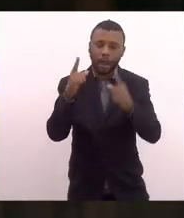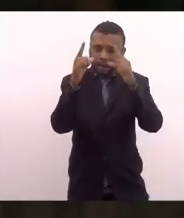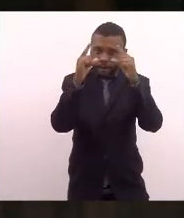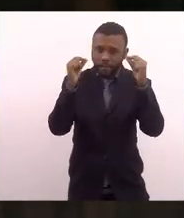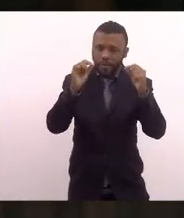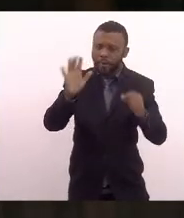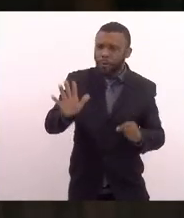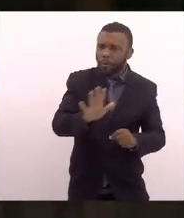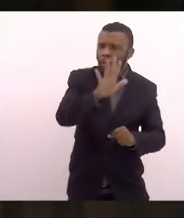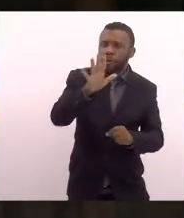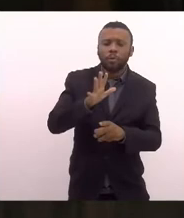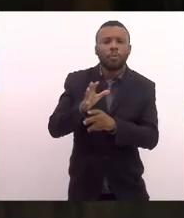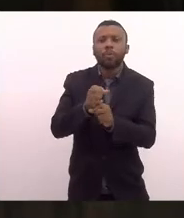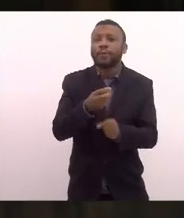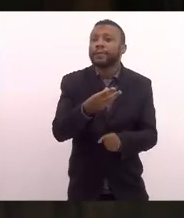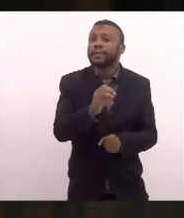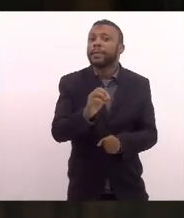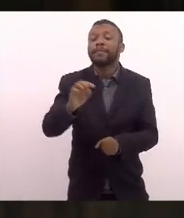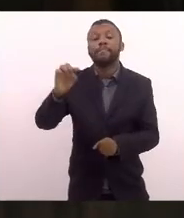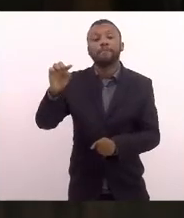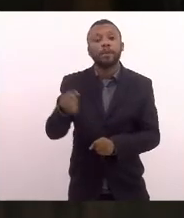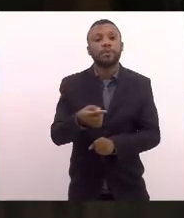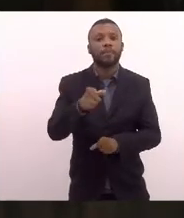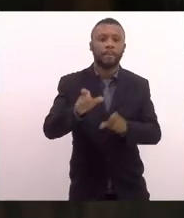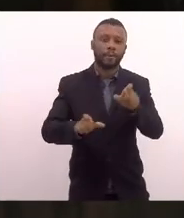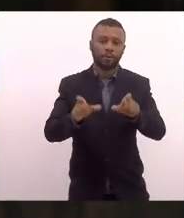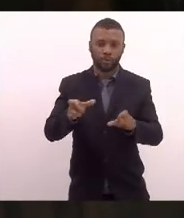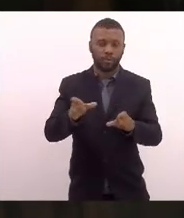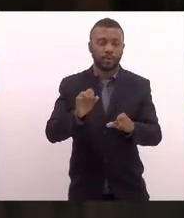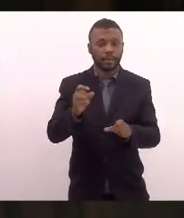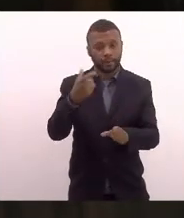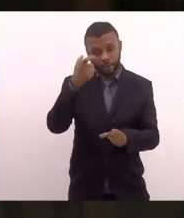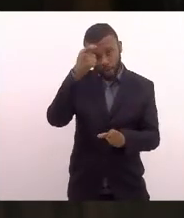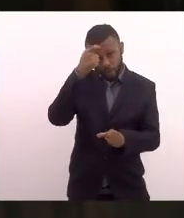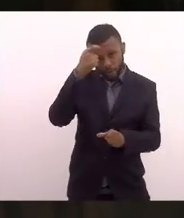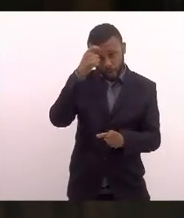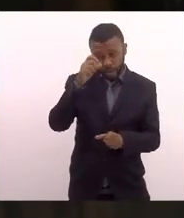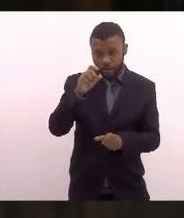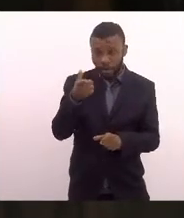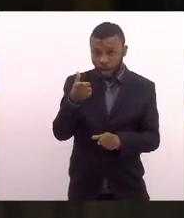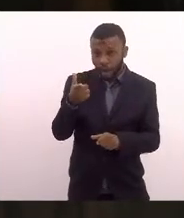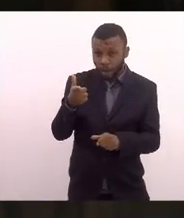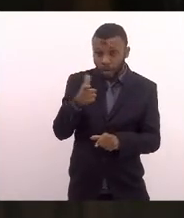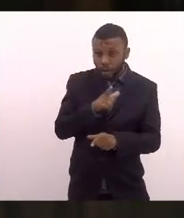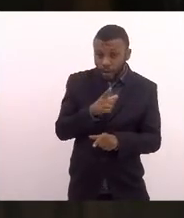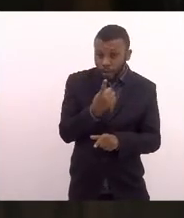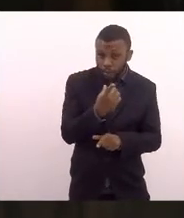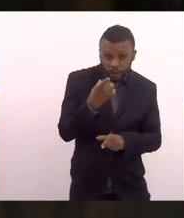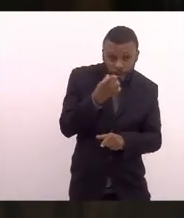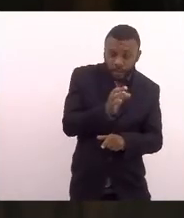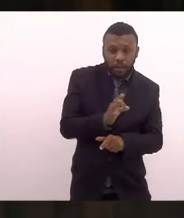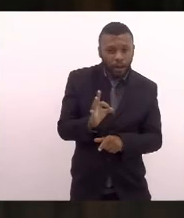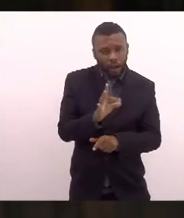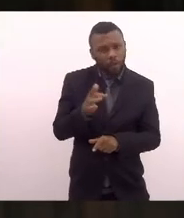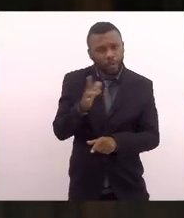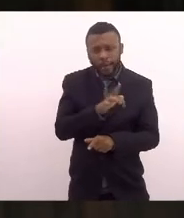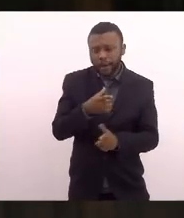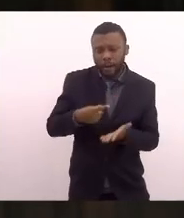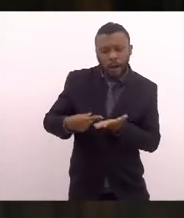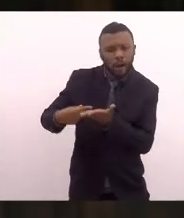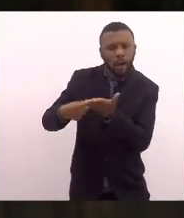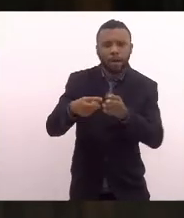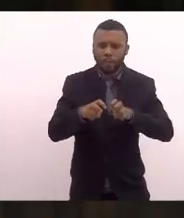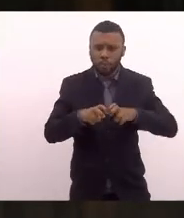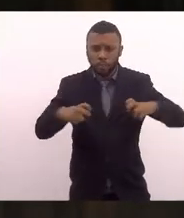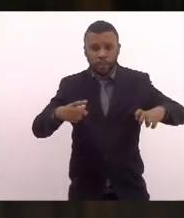de 300 mil pessoas. Se a enfermagem tiver consciência, ela não faz só um, não. Ela faz uma bancada. É só ter